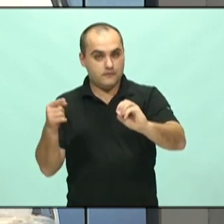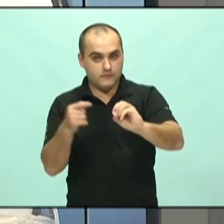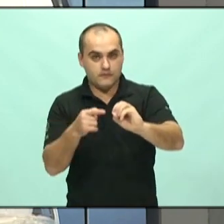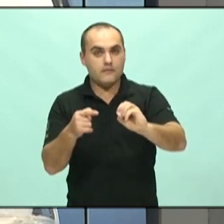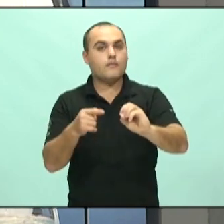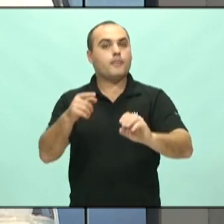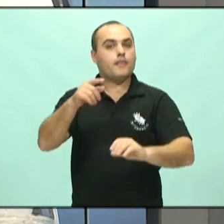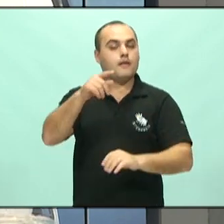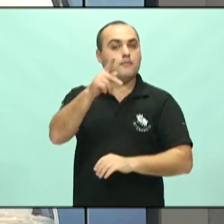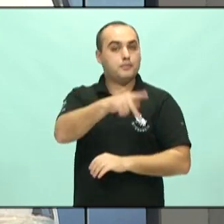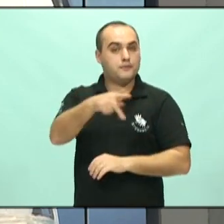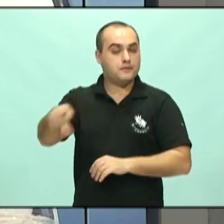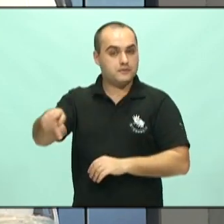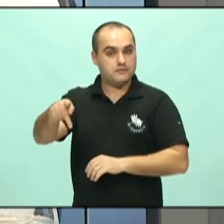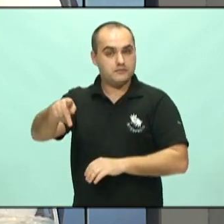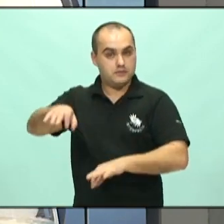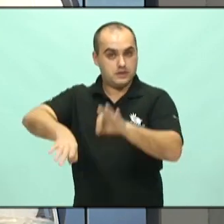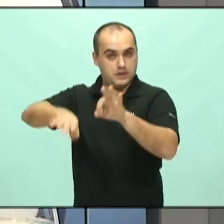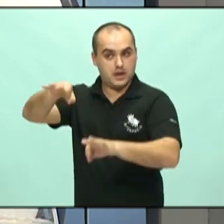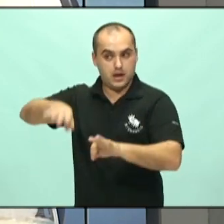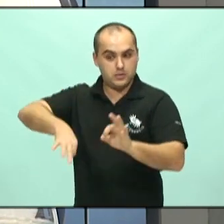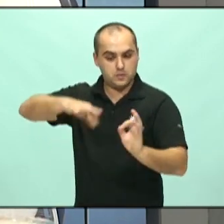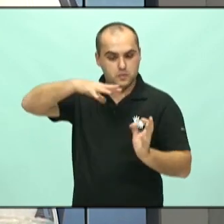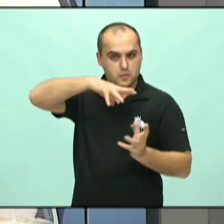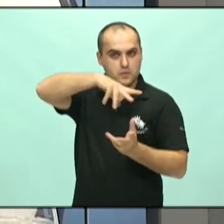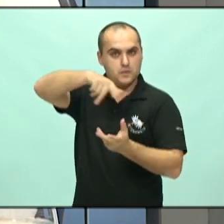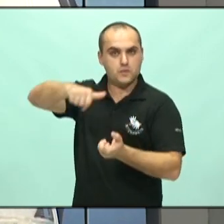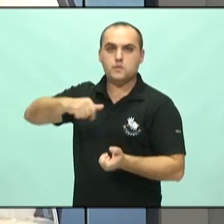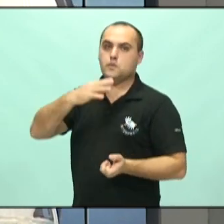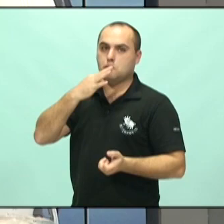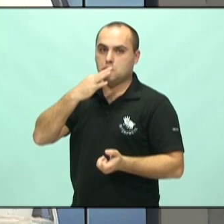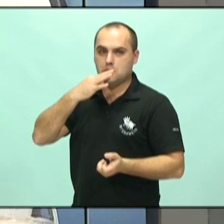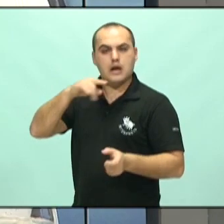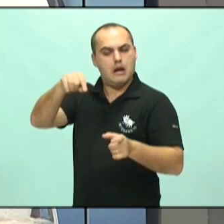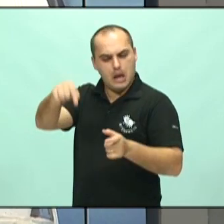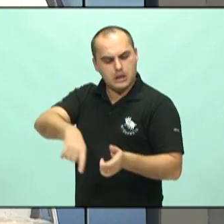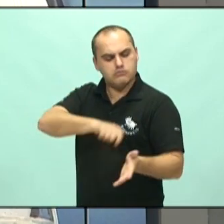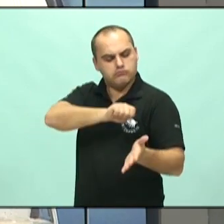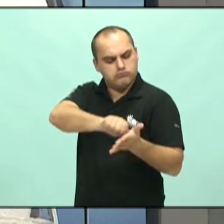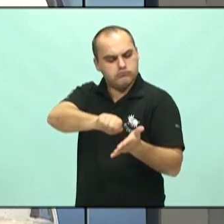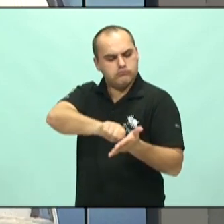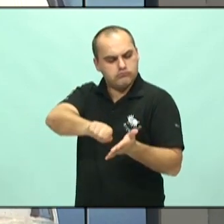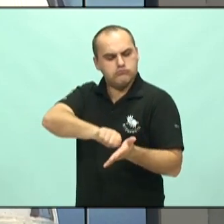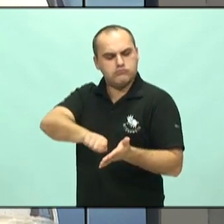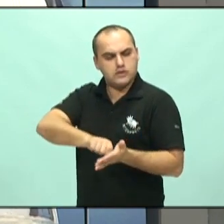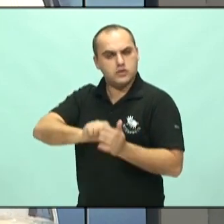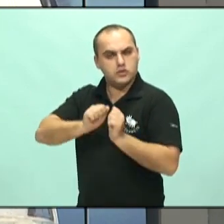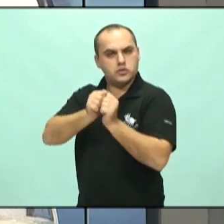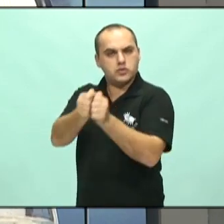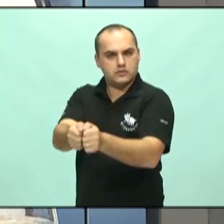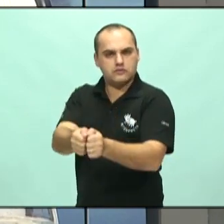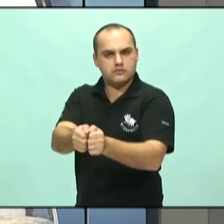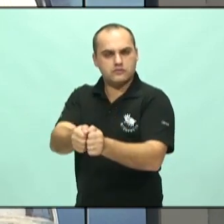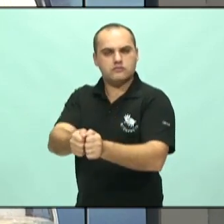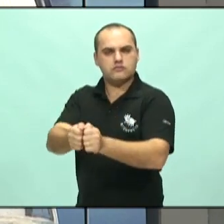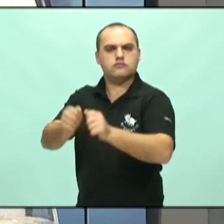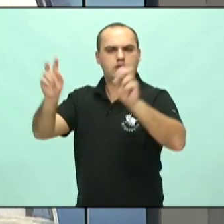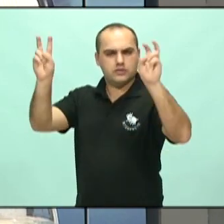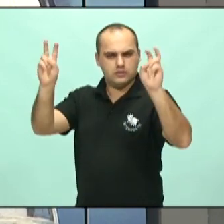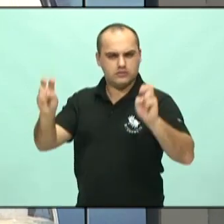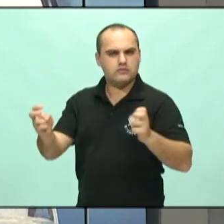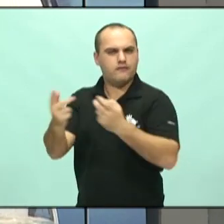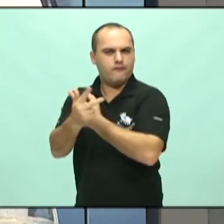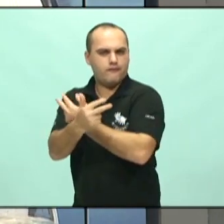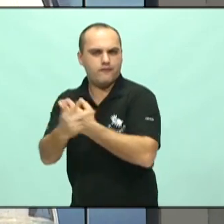professor de teatro de âmbito internacional, que escreve conosco sobre debates performativos, como